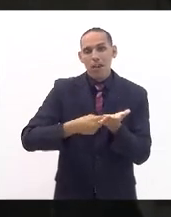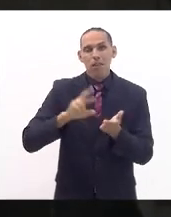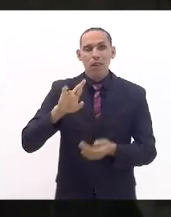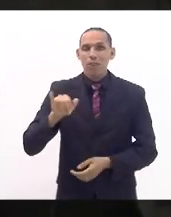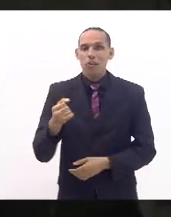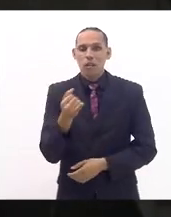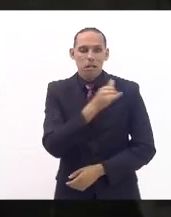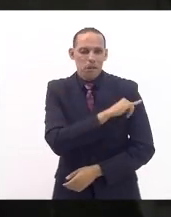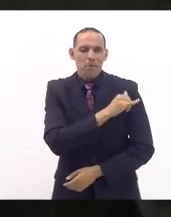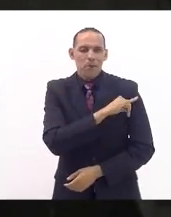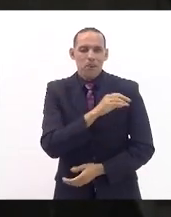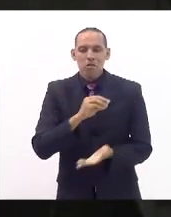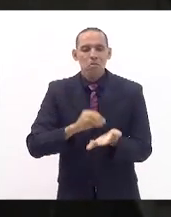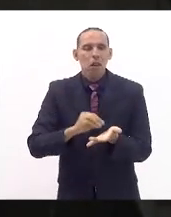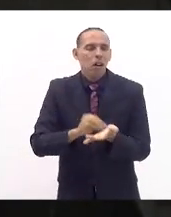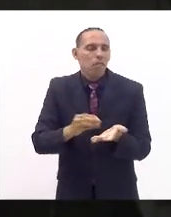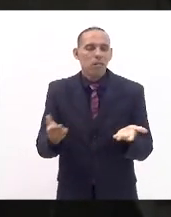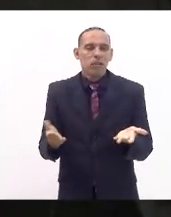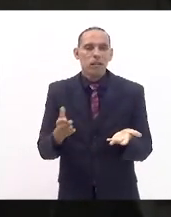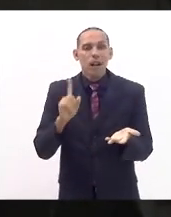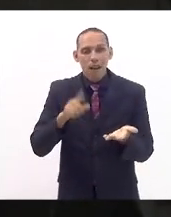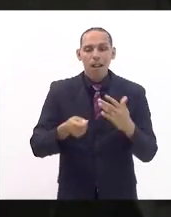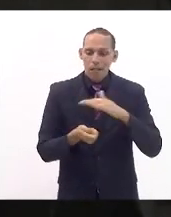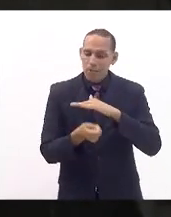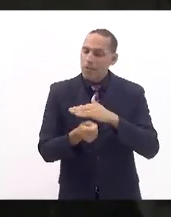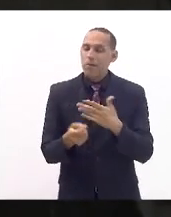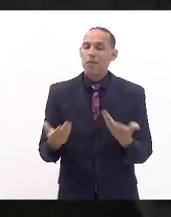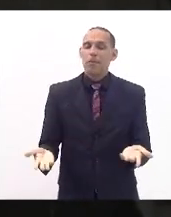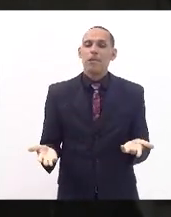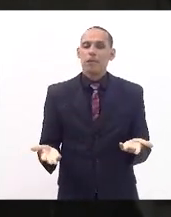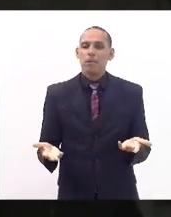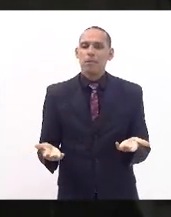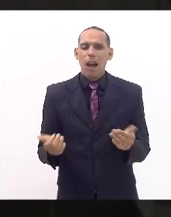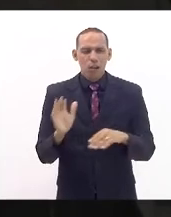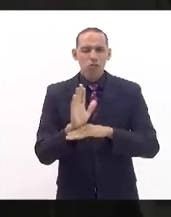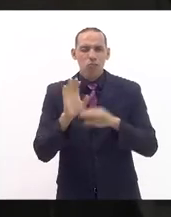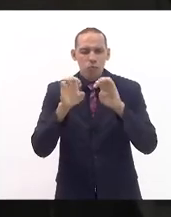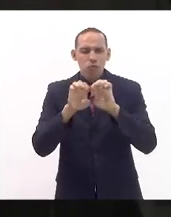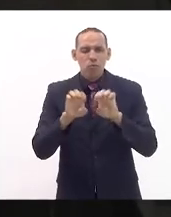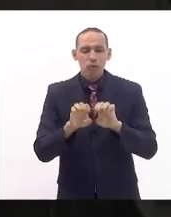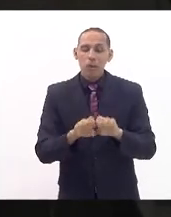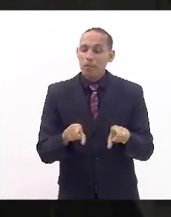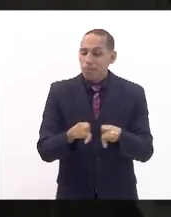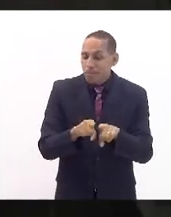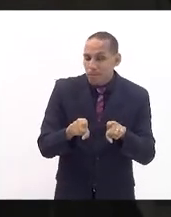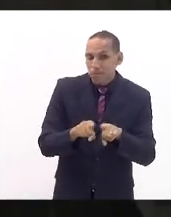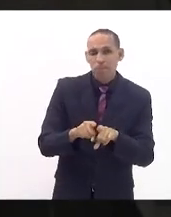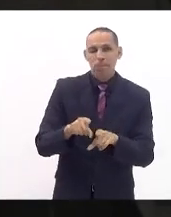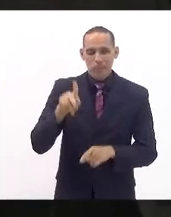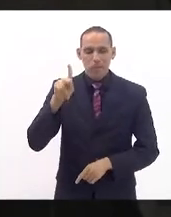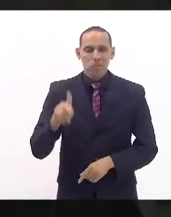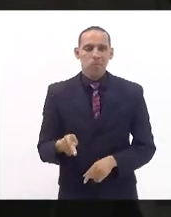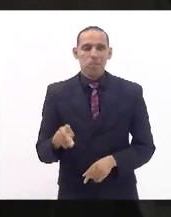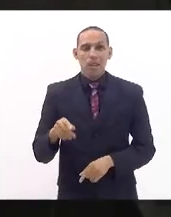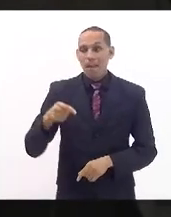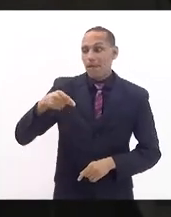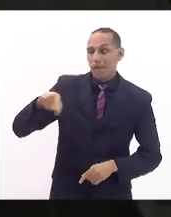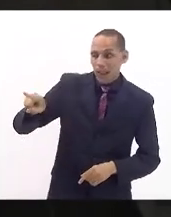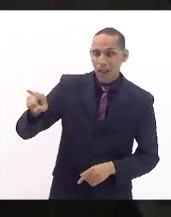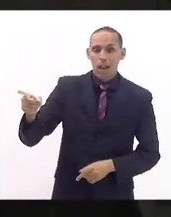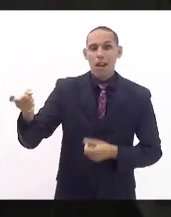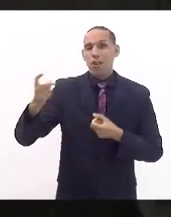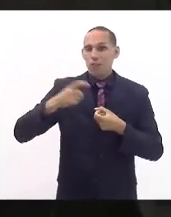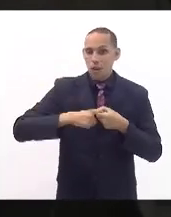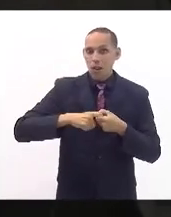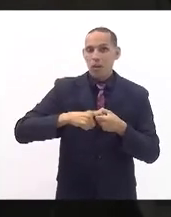estruturante. Além do mais, senhora presidente, tanto na ida quanto na volta,